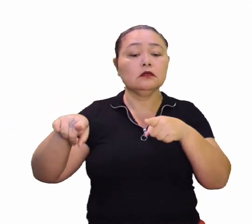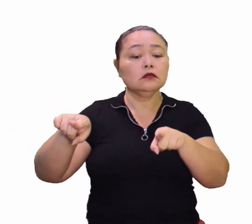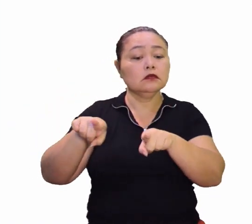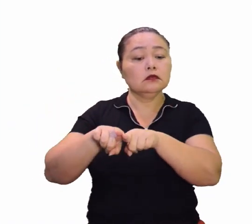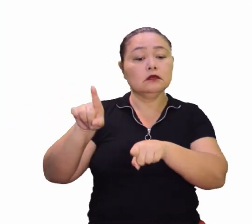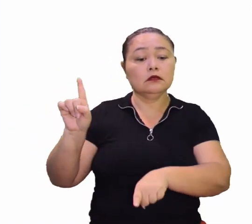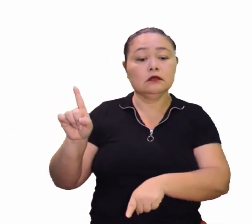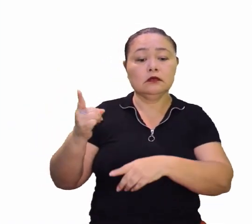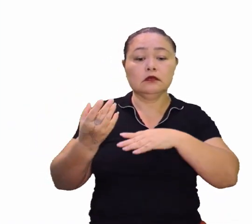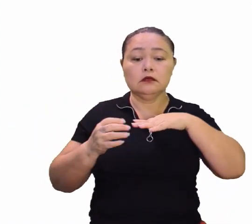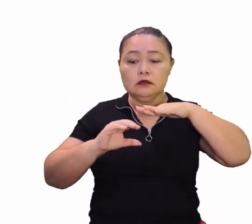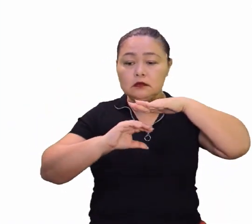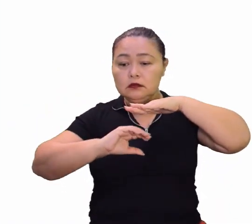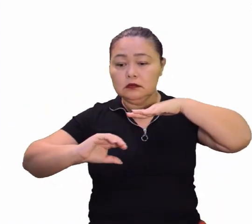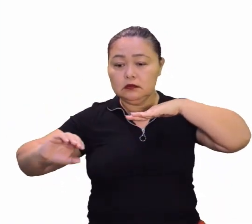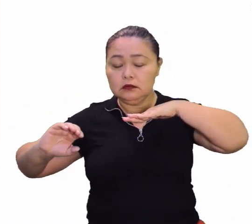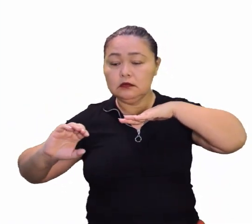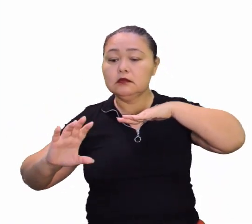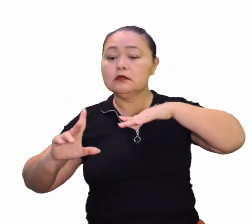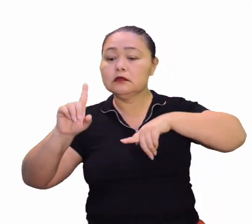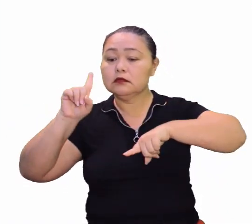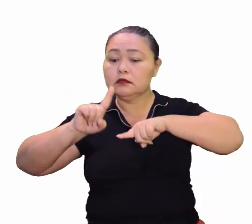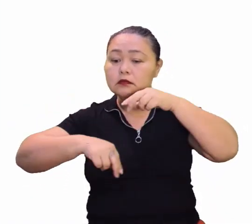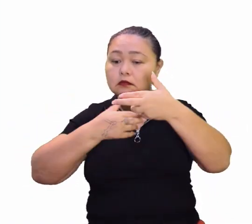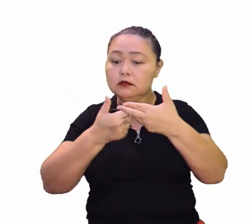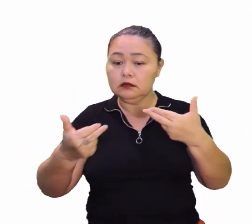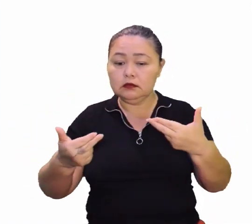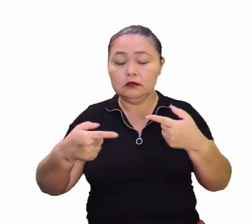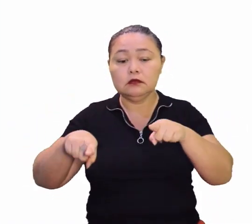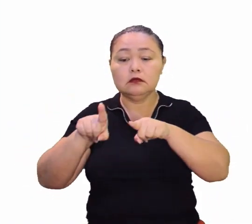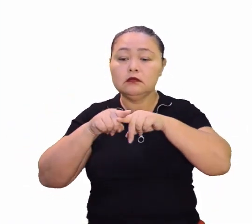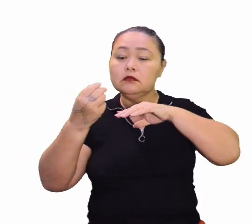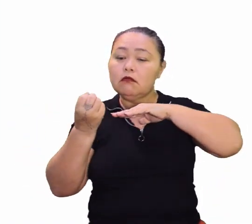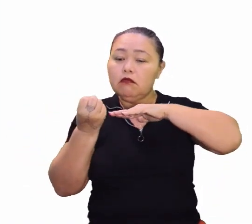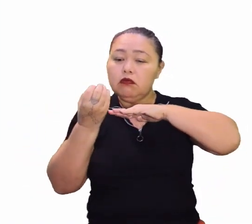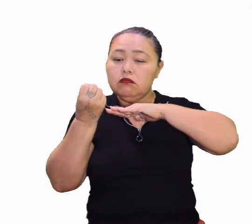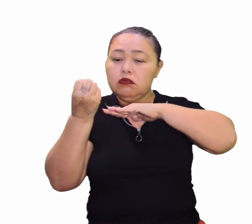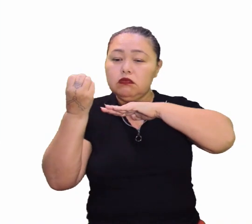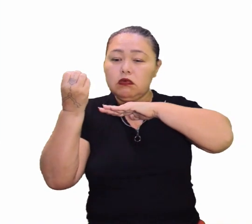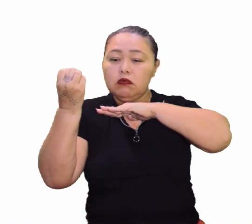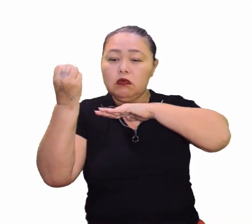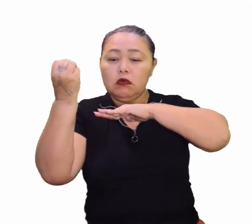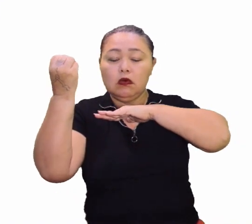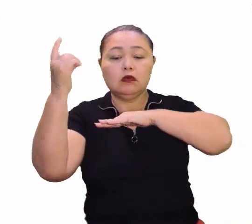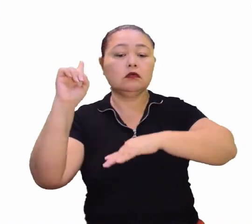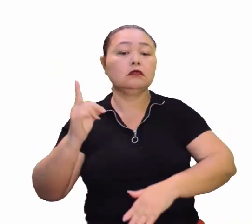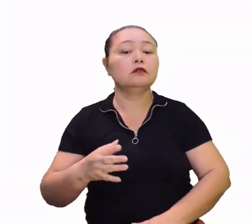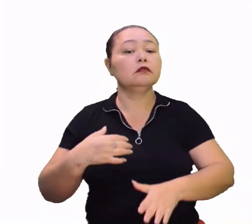pelos escapamentos dos veículos e também das chaminés das indústrias.